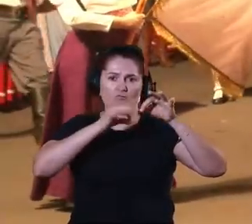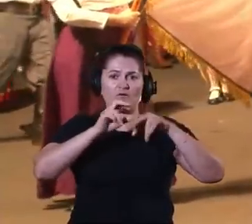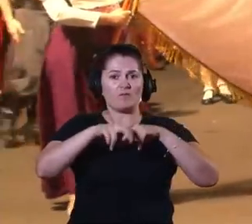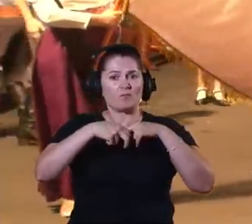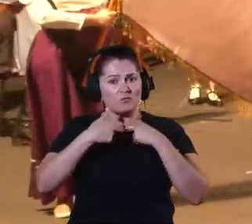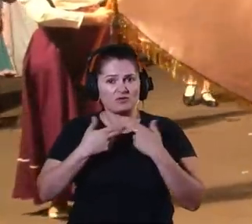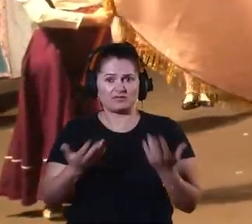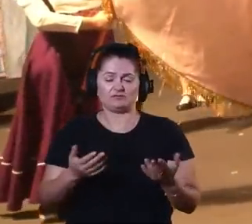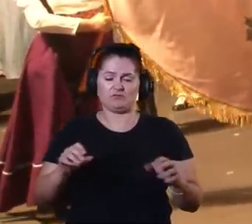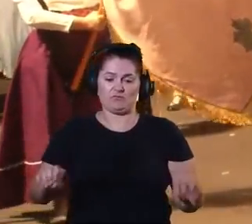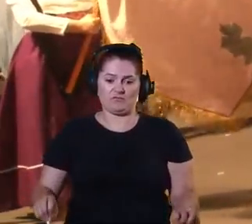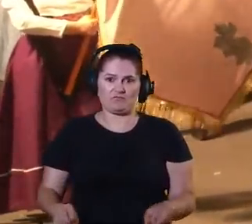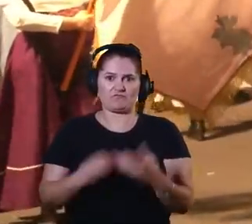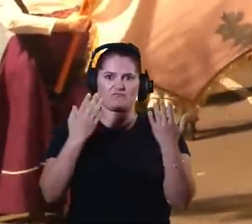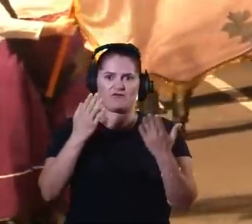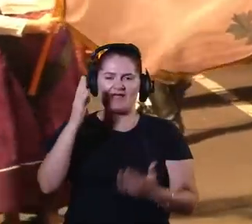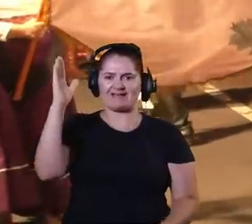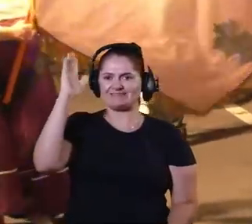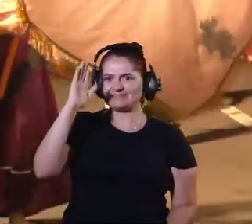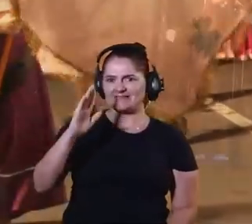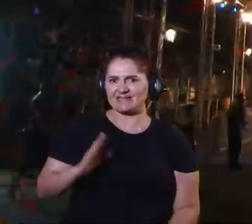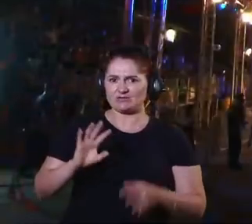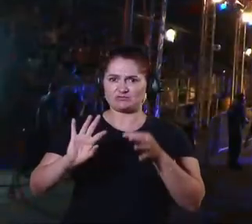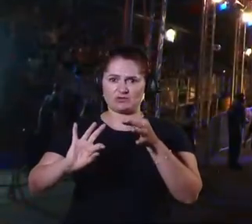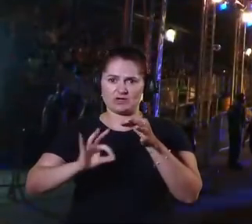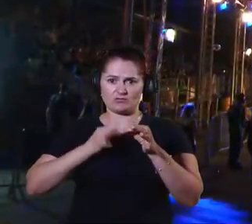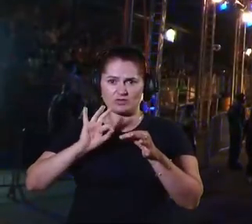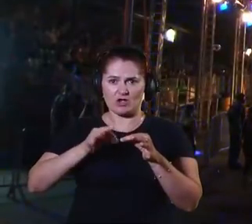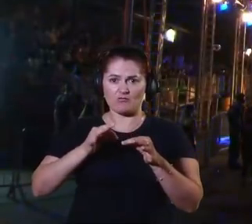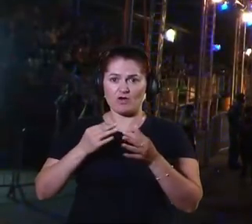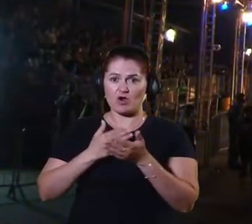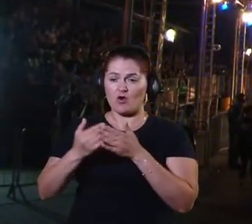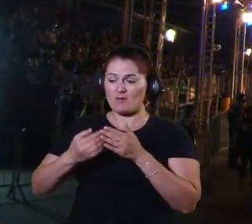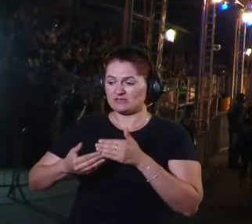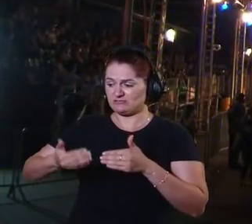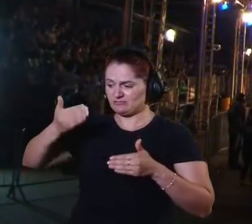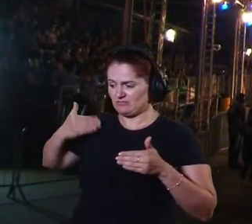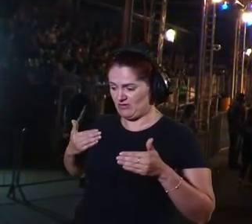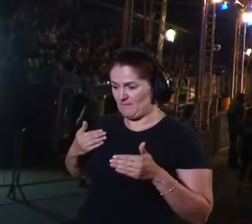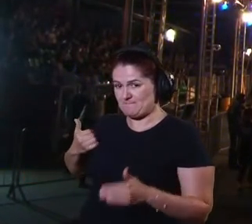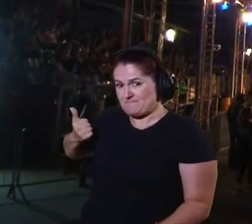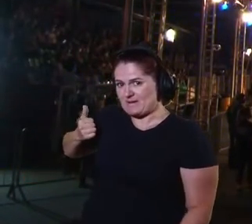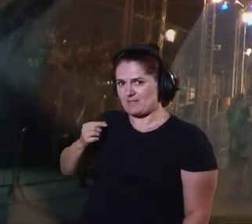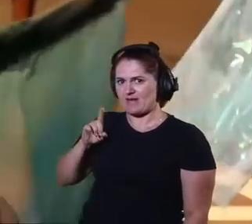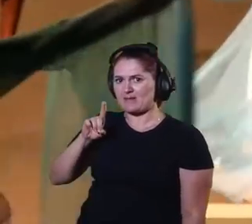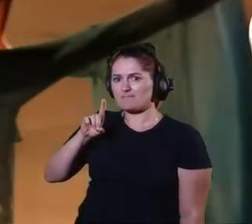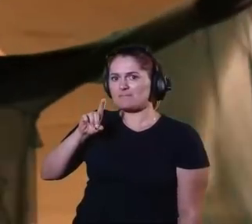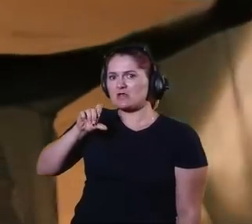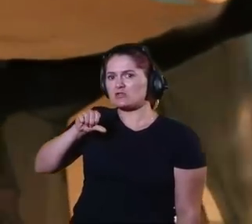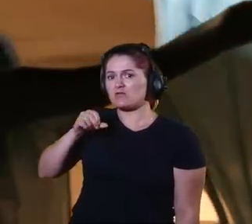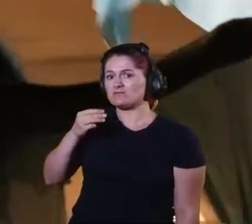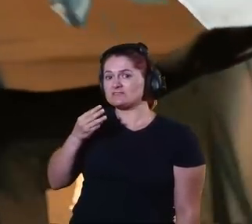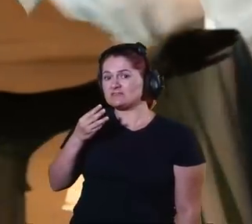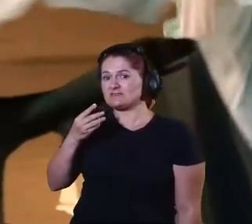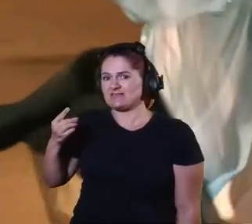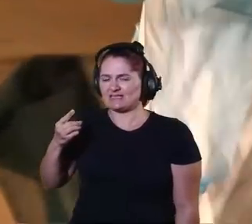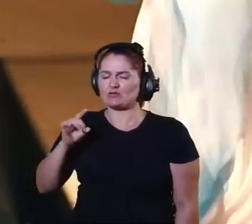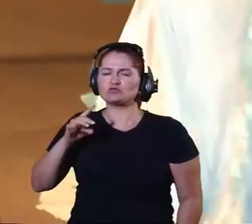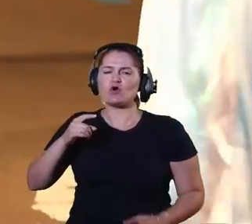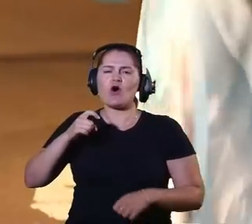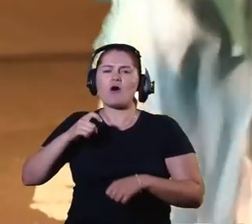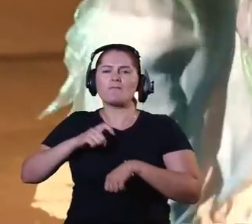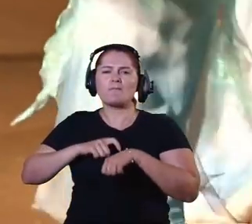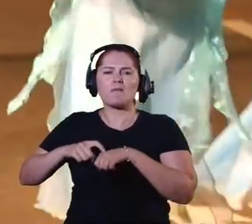da Uva traz desde os primórdios, né? Desde a primeira edição lá em 1931, que foi somente uma exposição de